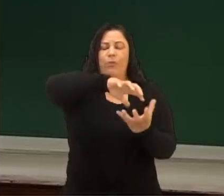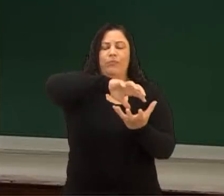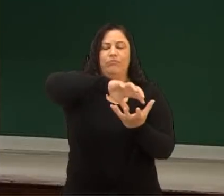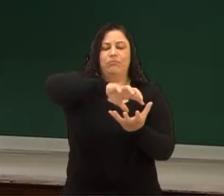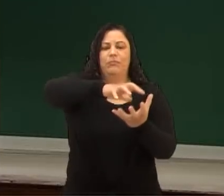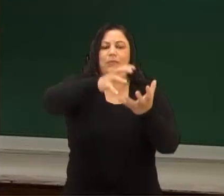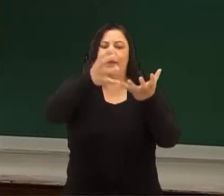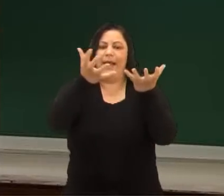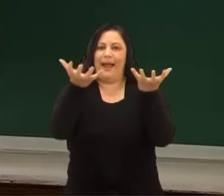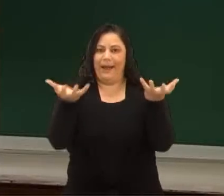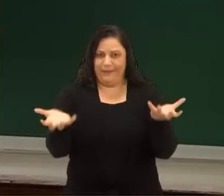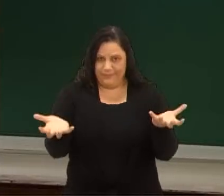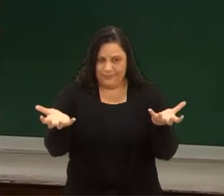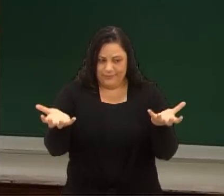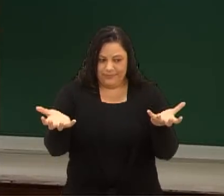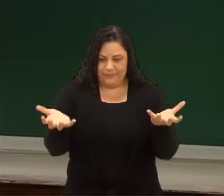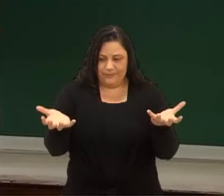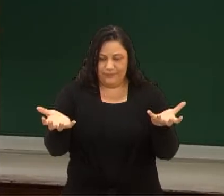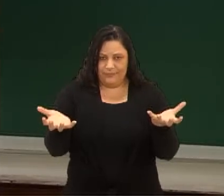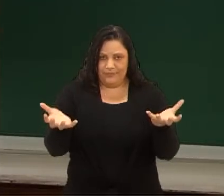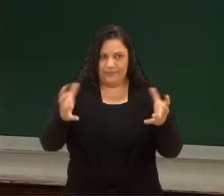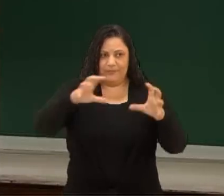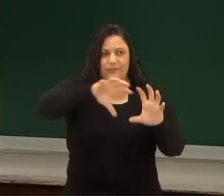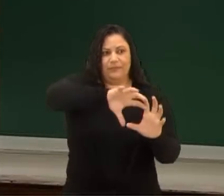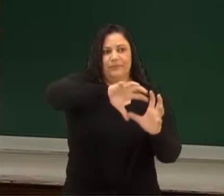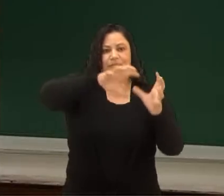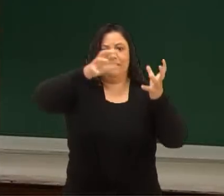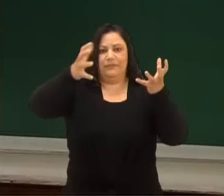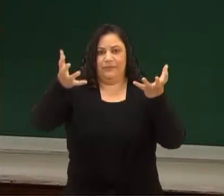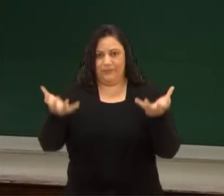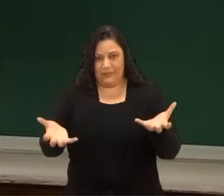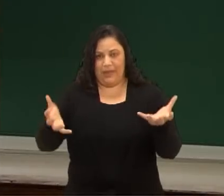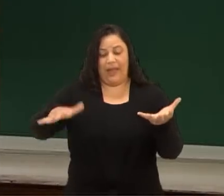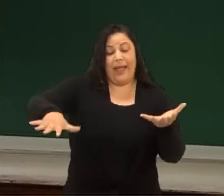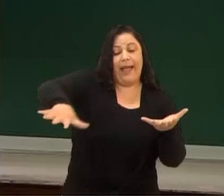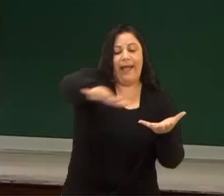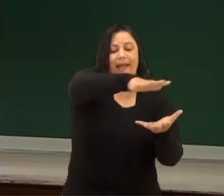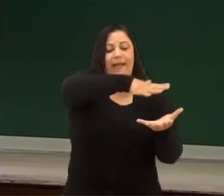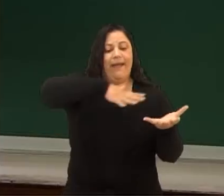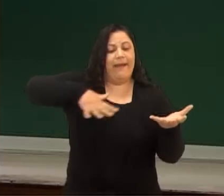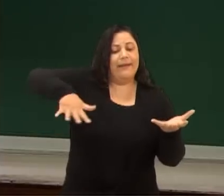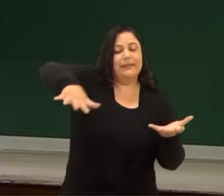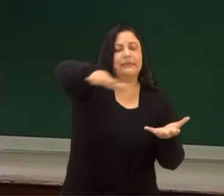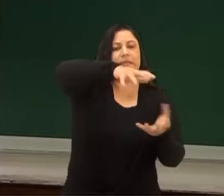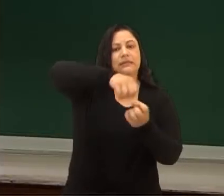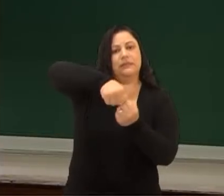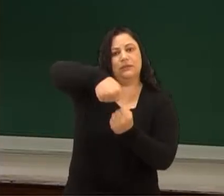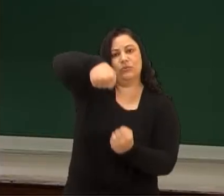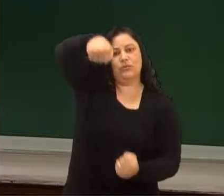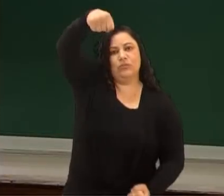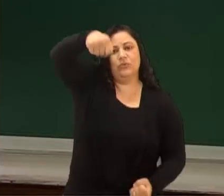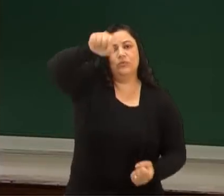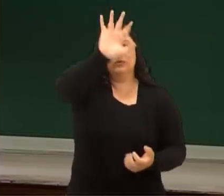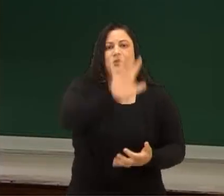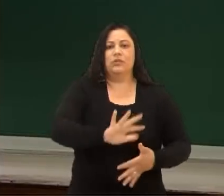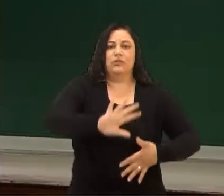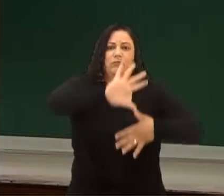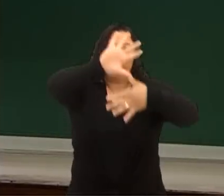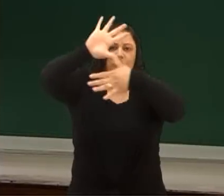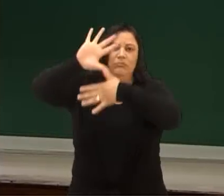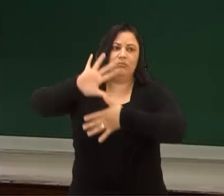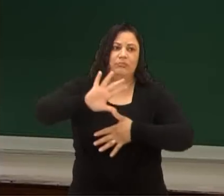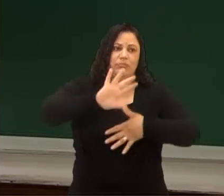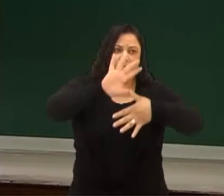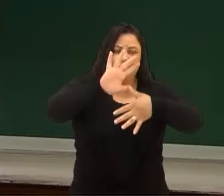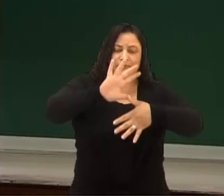tem esse achatamento dos polos aqui. Então, por isso que quando a gente olha os mapas mundi, a gente sempre tem essa parte